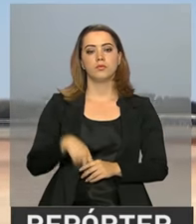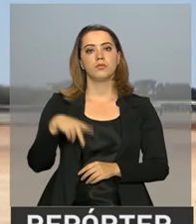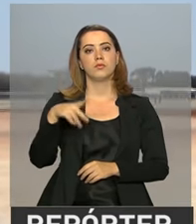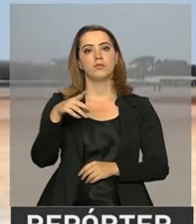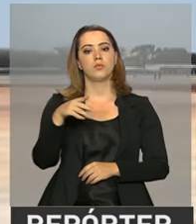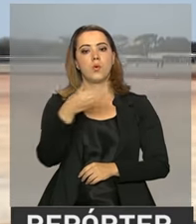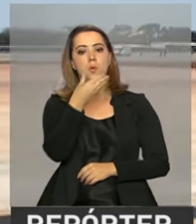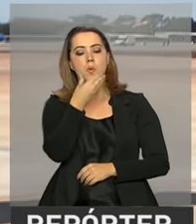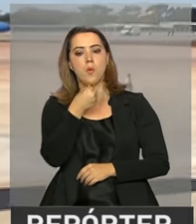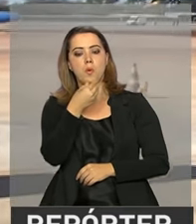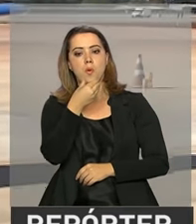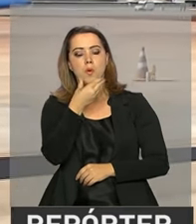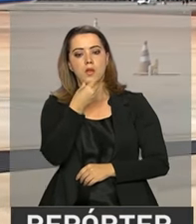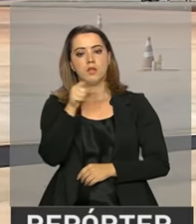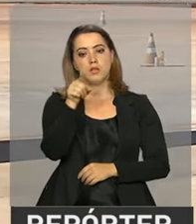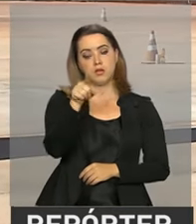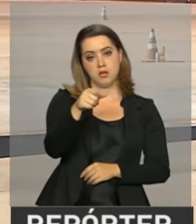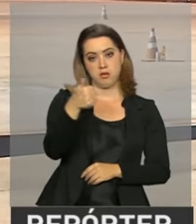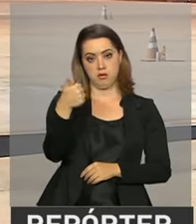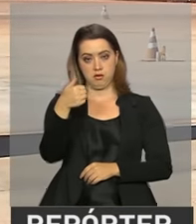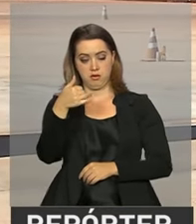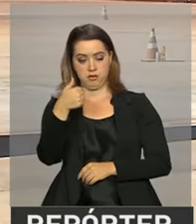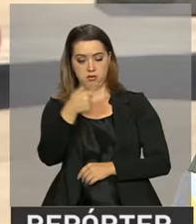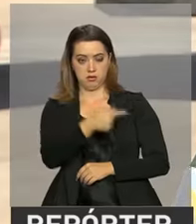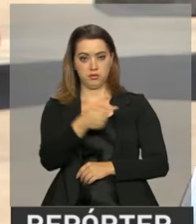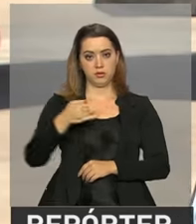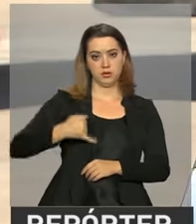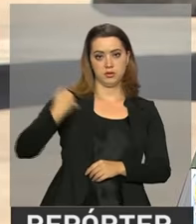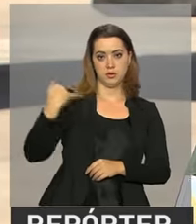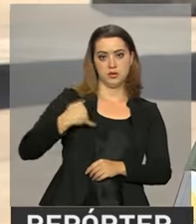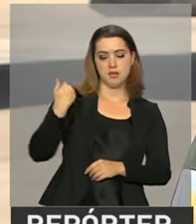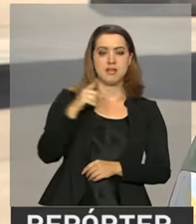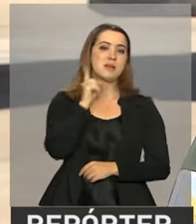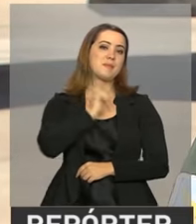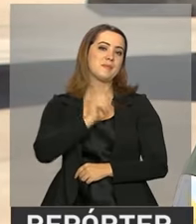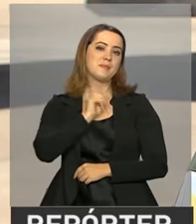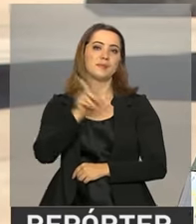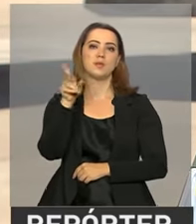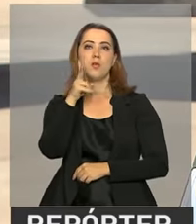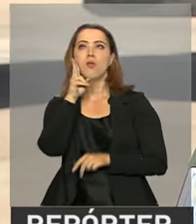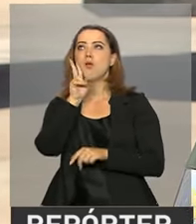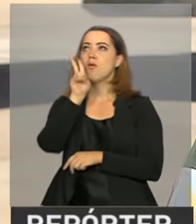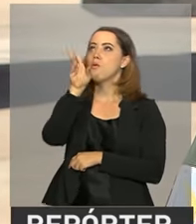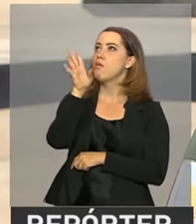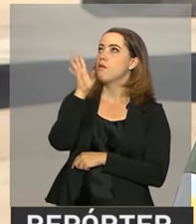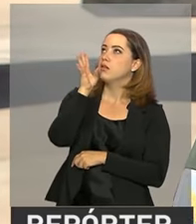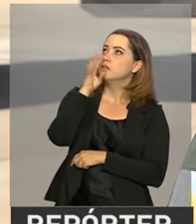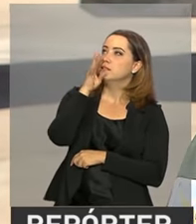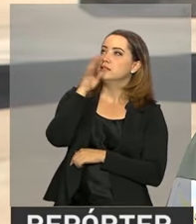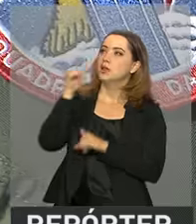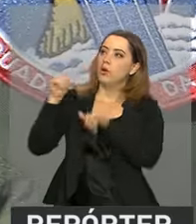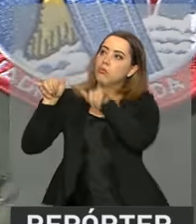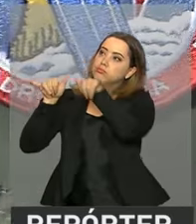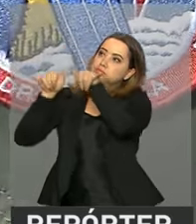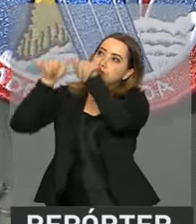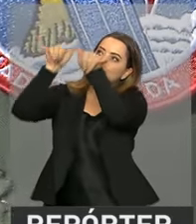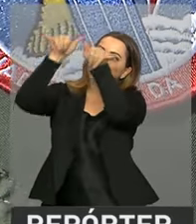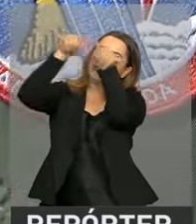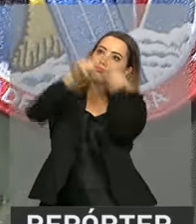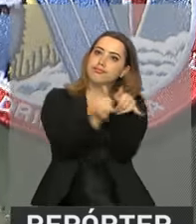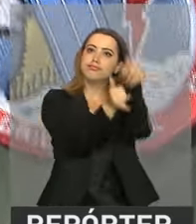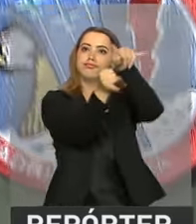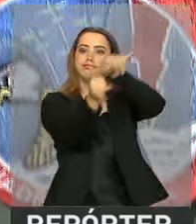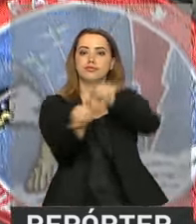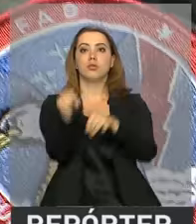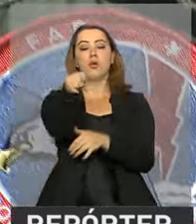Thago era um menino de 17 anos em Barbacena, Minas Gerais, quando viu a Esquadrilha da Fumaça pela primeira vez. Hoje